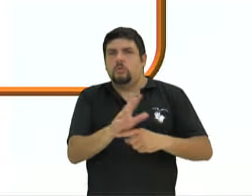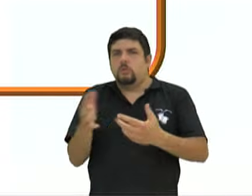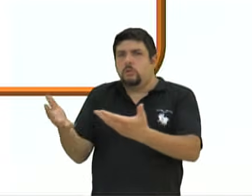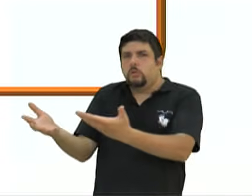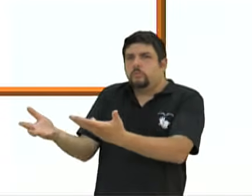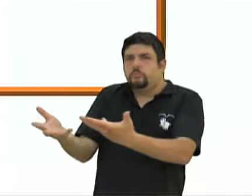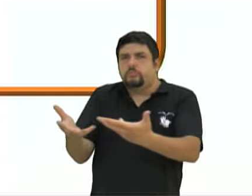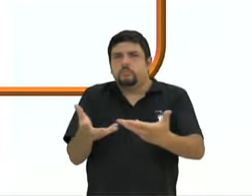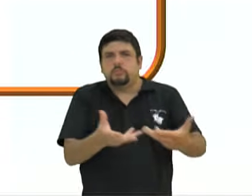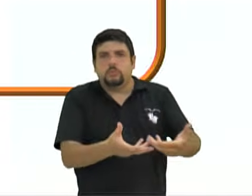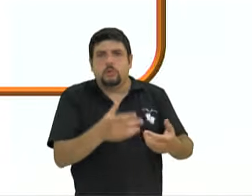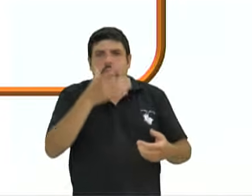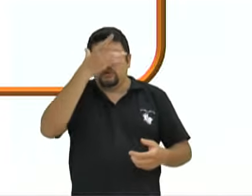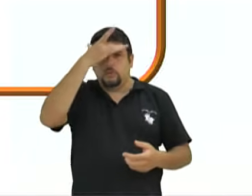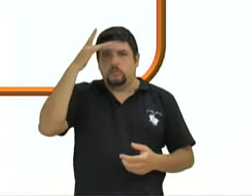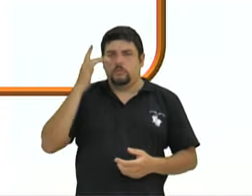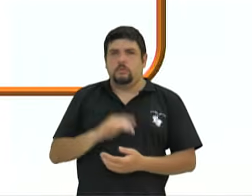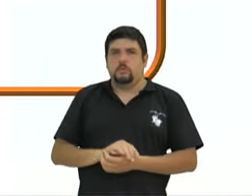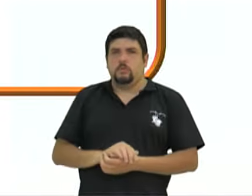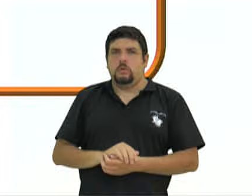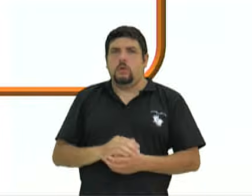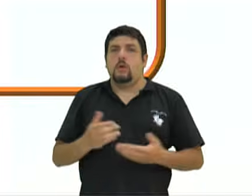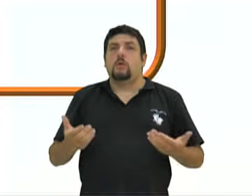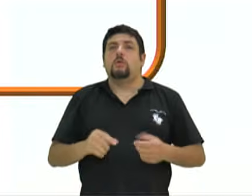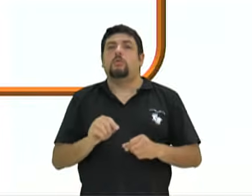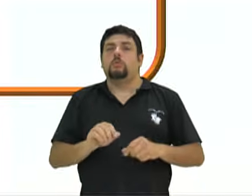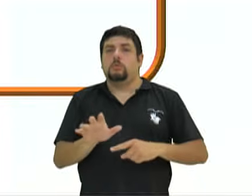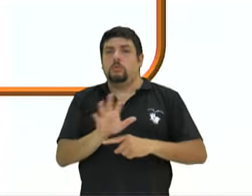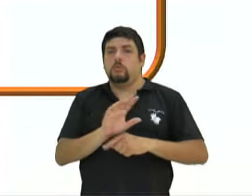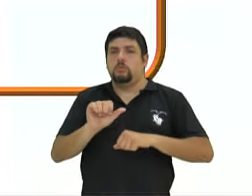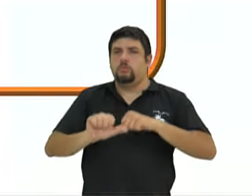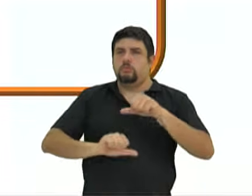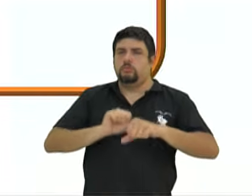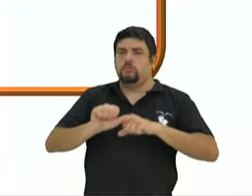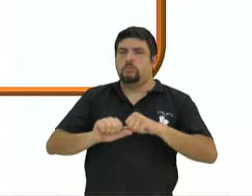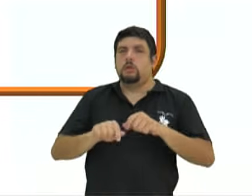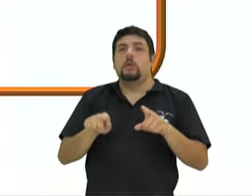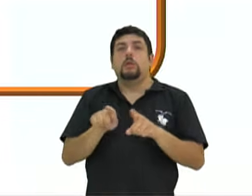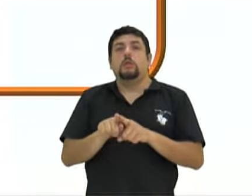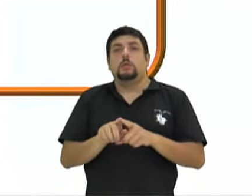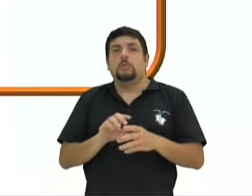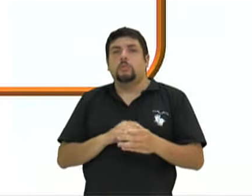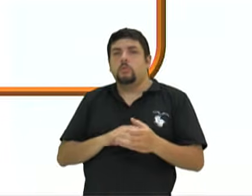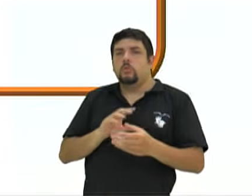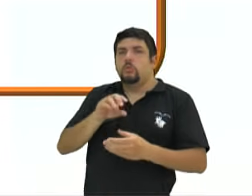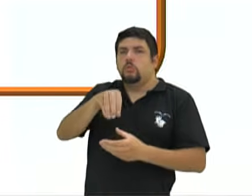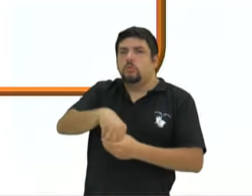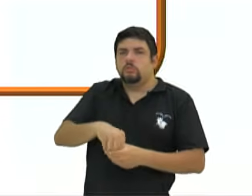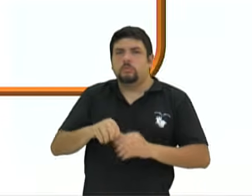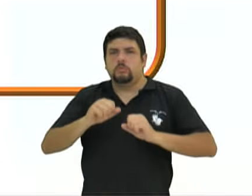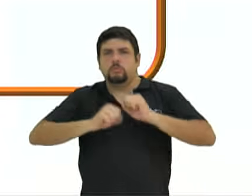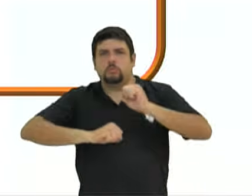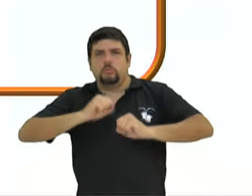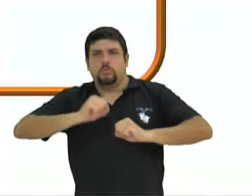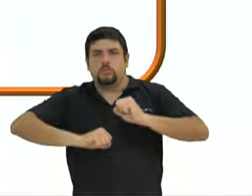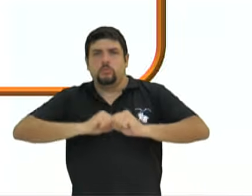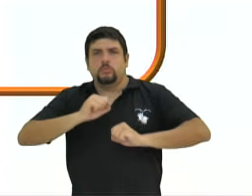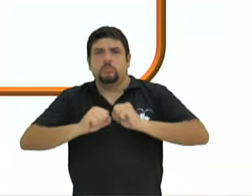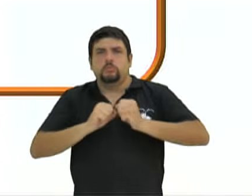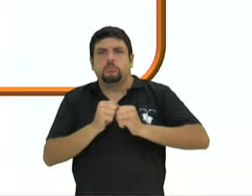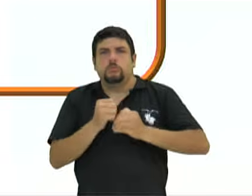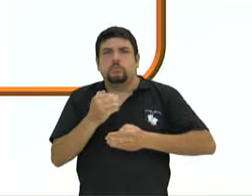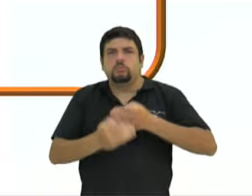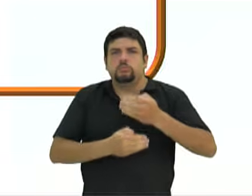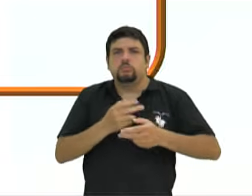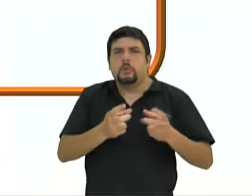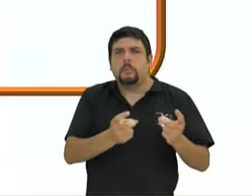ainda estava começando. Agora a gente vai falar dessa transição e sua industrialização, porque o cinema vai se tornar, ele continua sendo uma arte, né, a